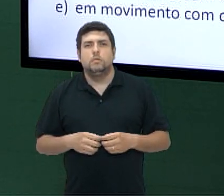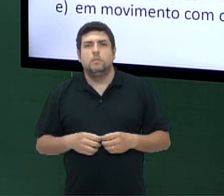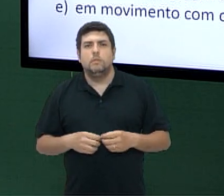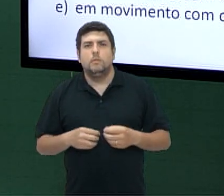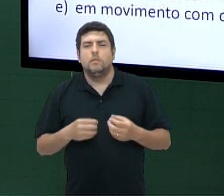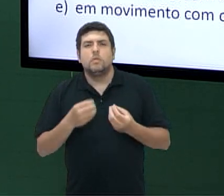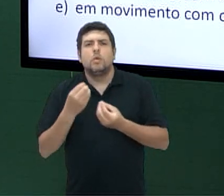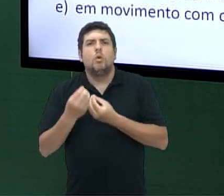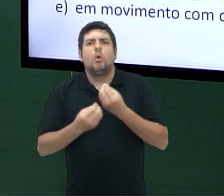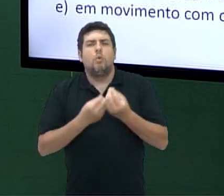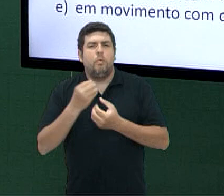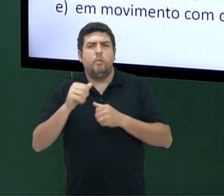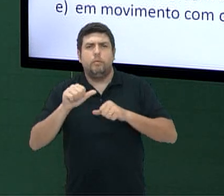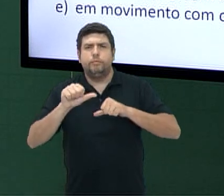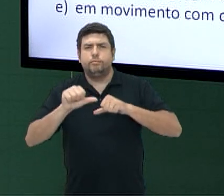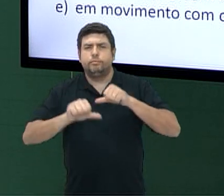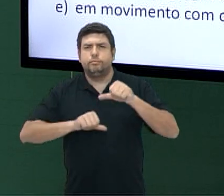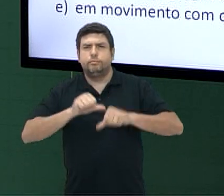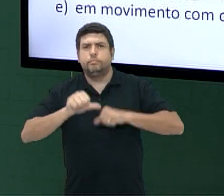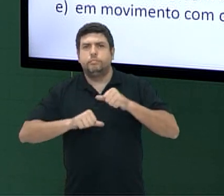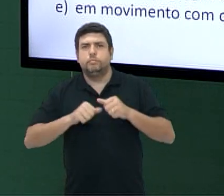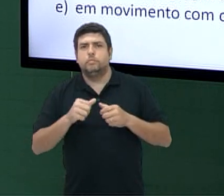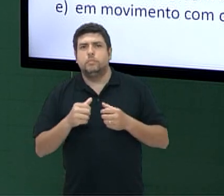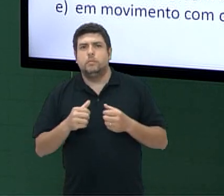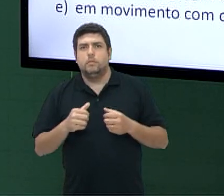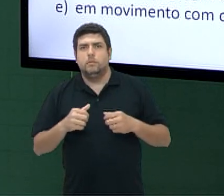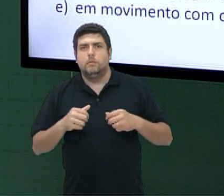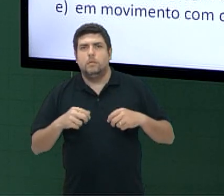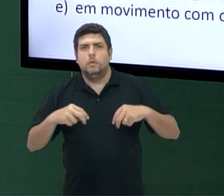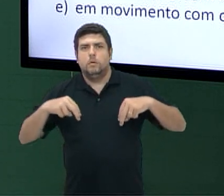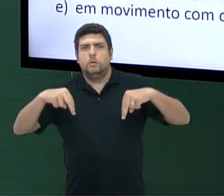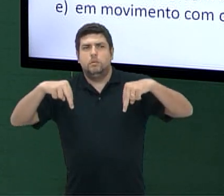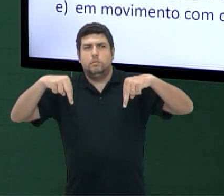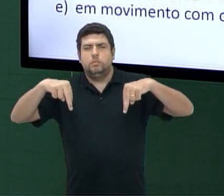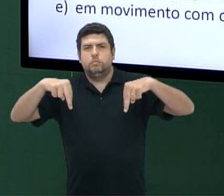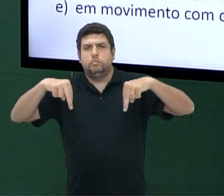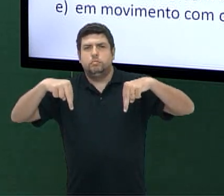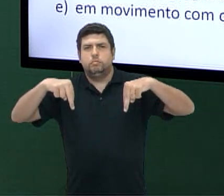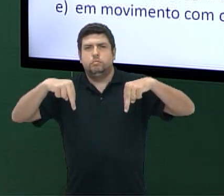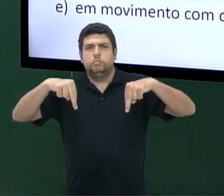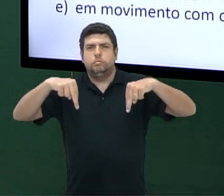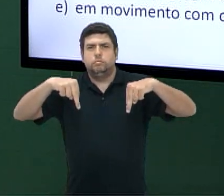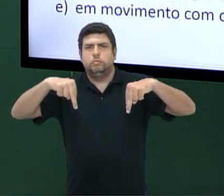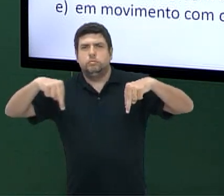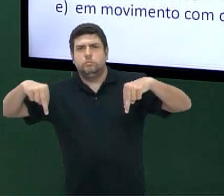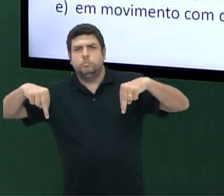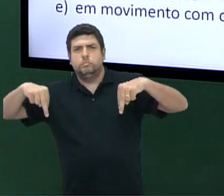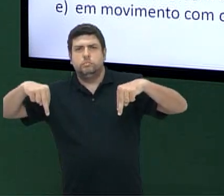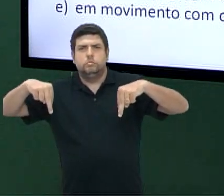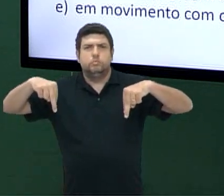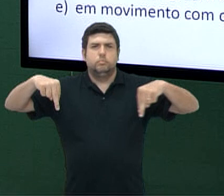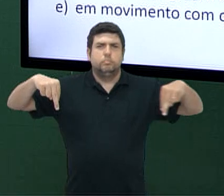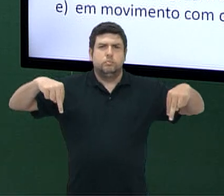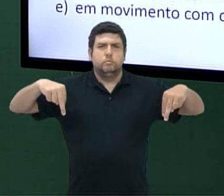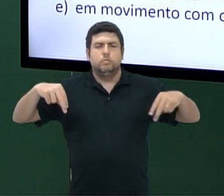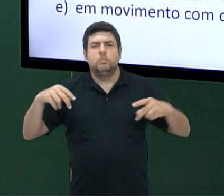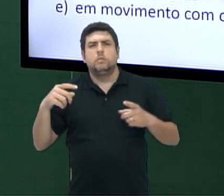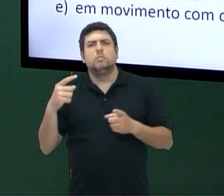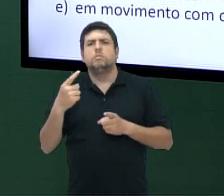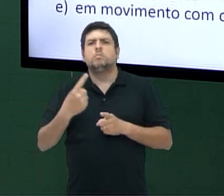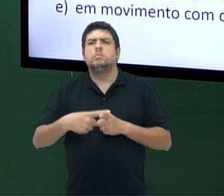cara vai ter que ir para lá e esse cara vai ter que vir para cá. Por que isso? Muito